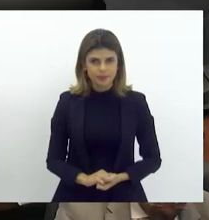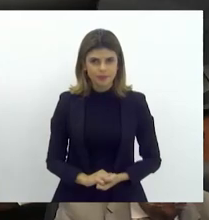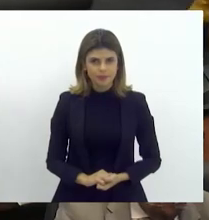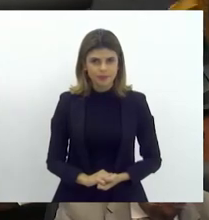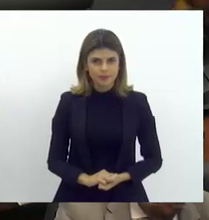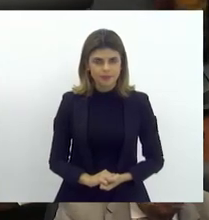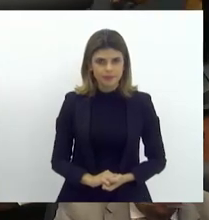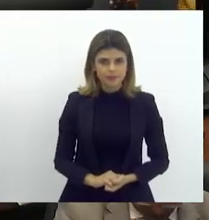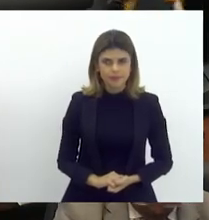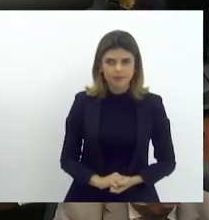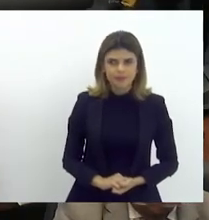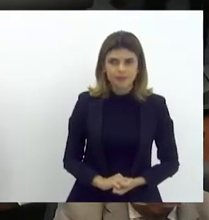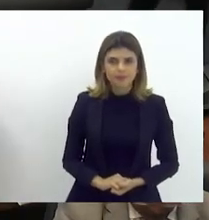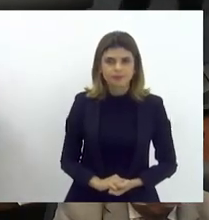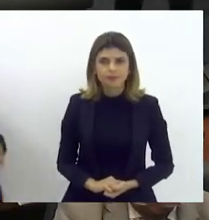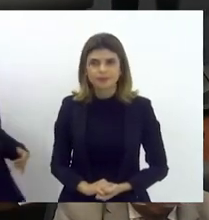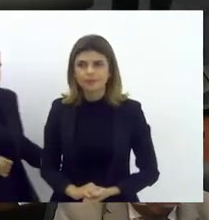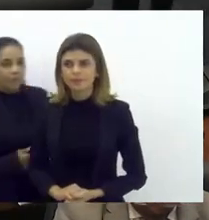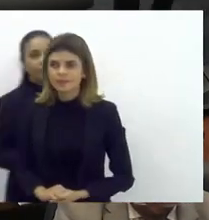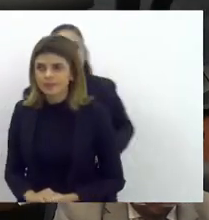deputada Renata